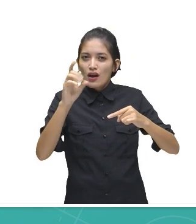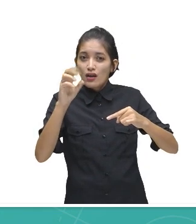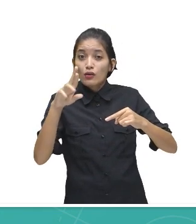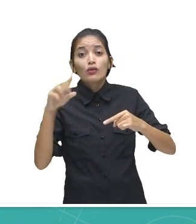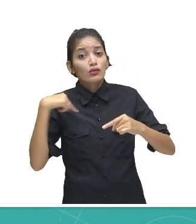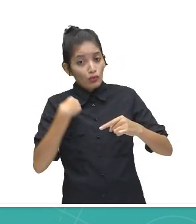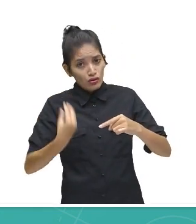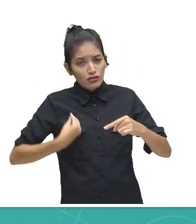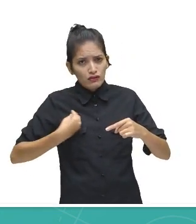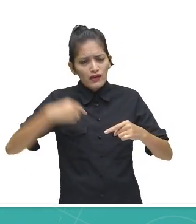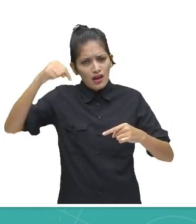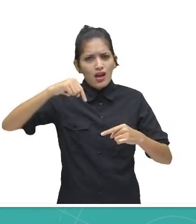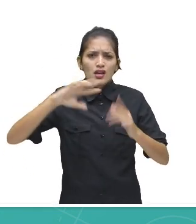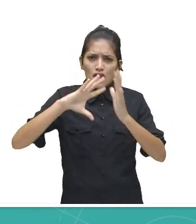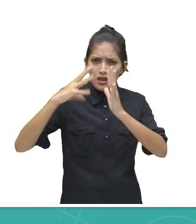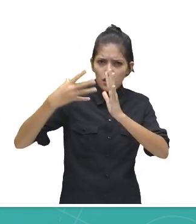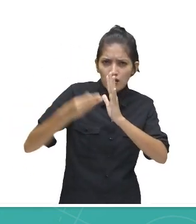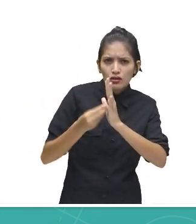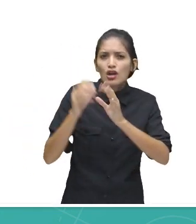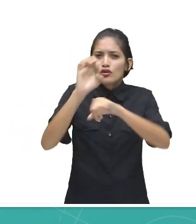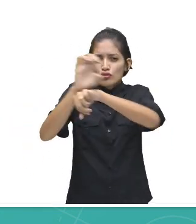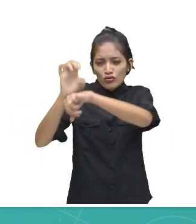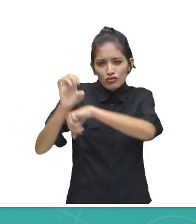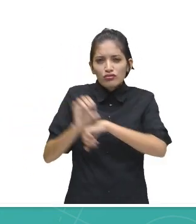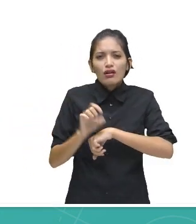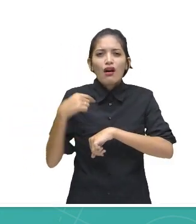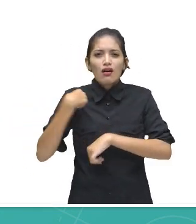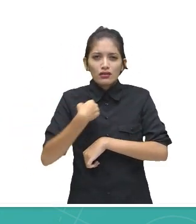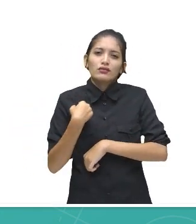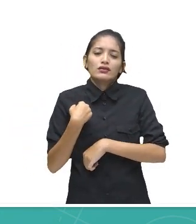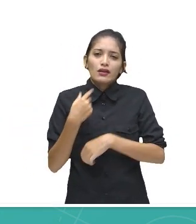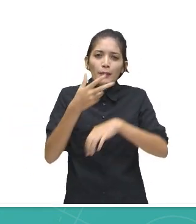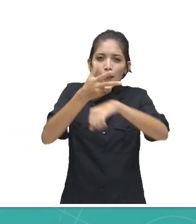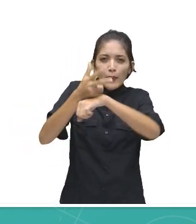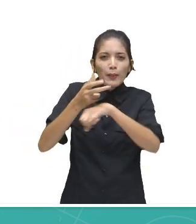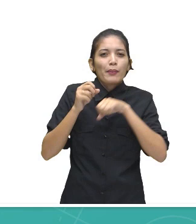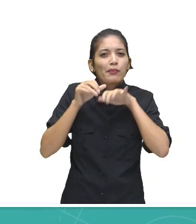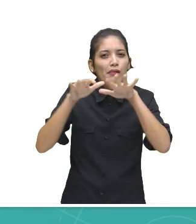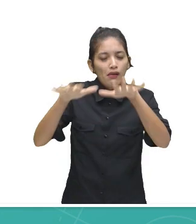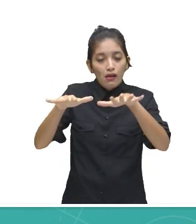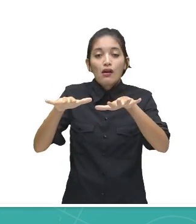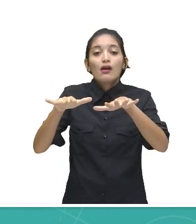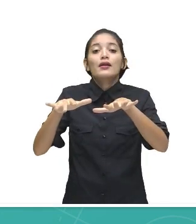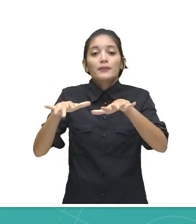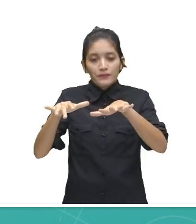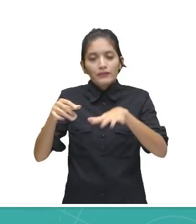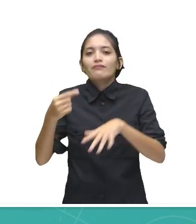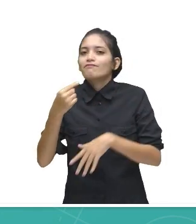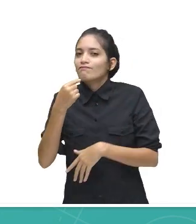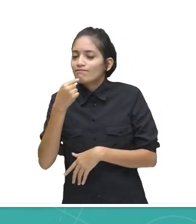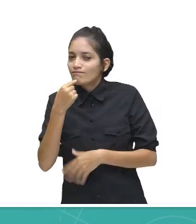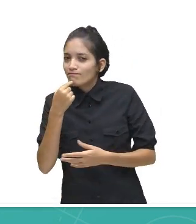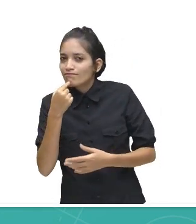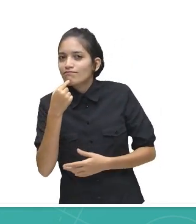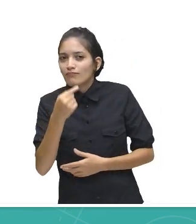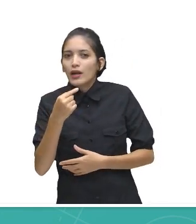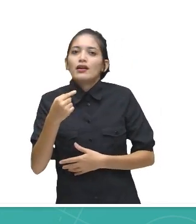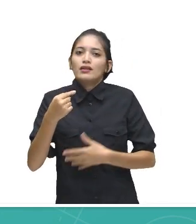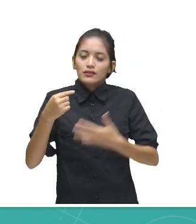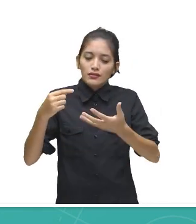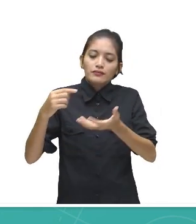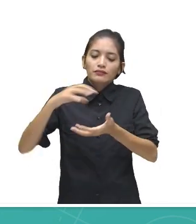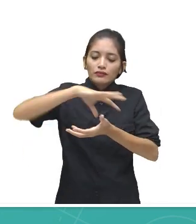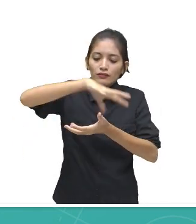nós vivemos, a região amazônica, o estado do Amazonas, de onde essa aula está sendo transmitida, ela fica bem nessa área aí do meio,